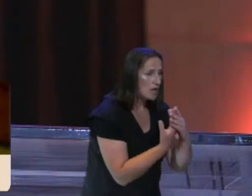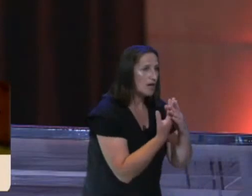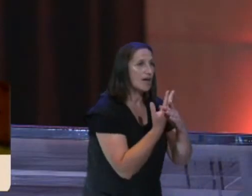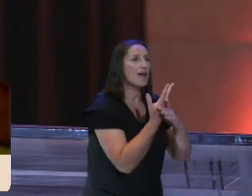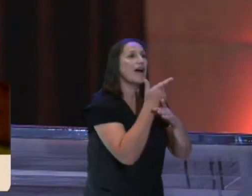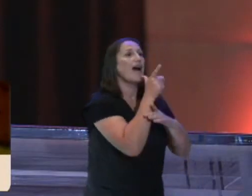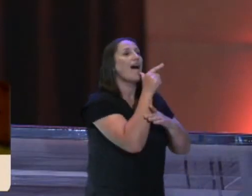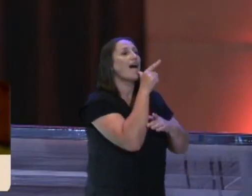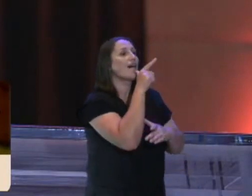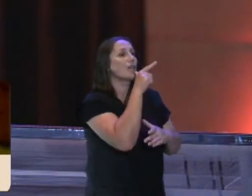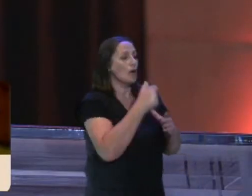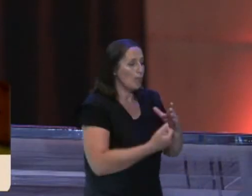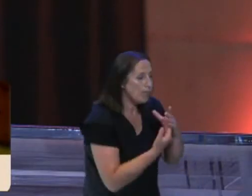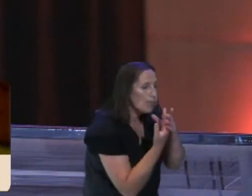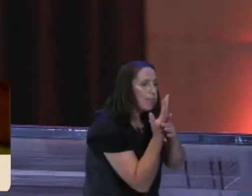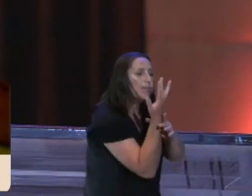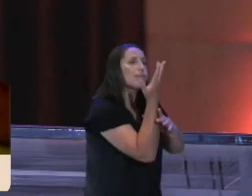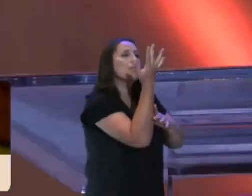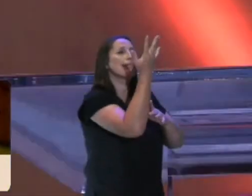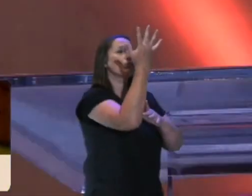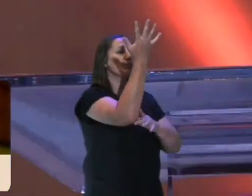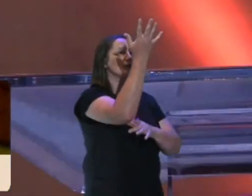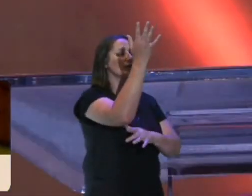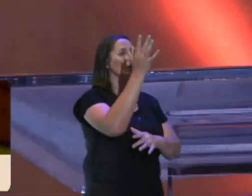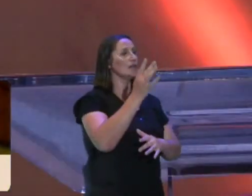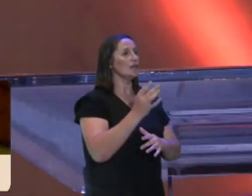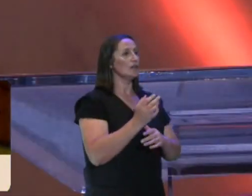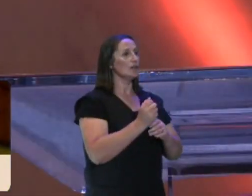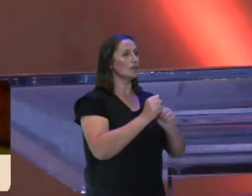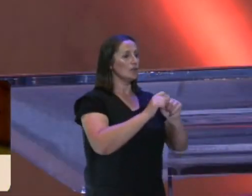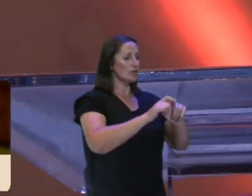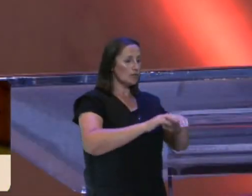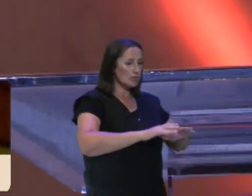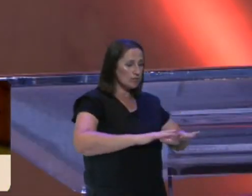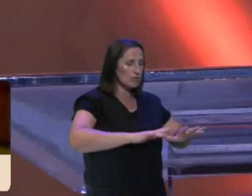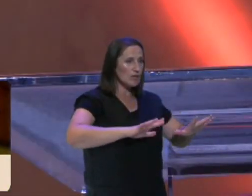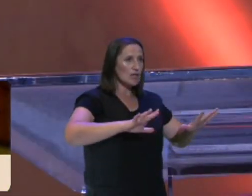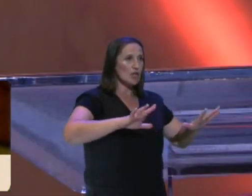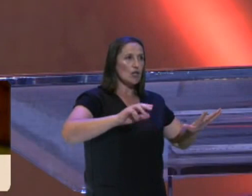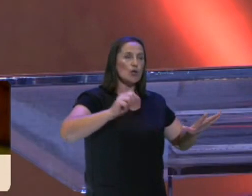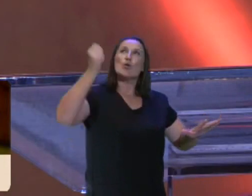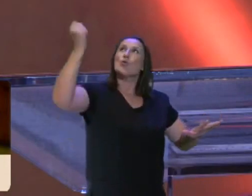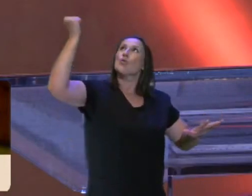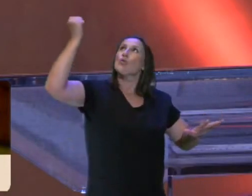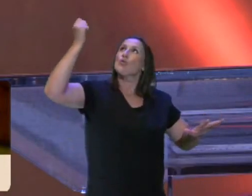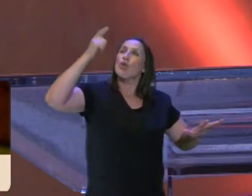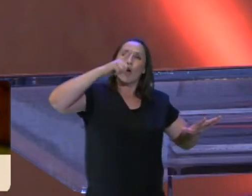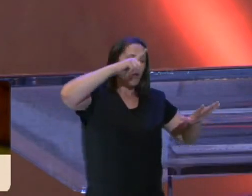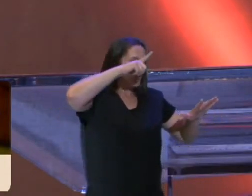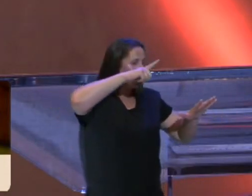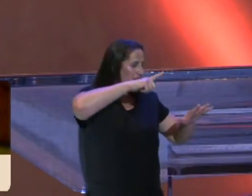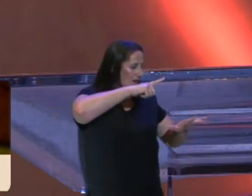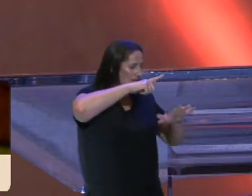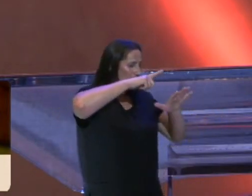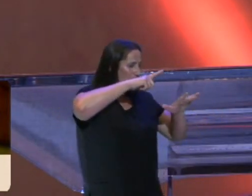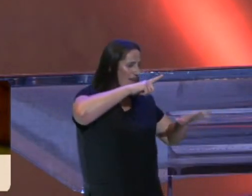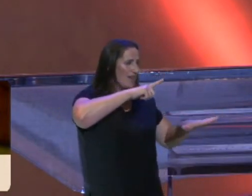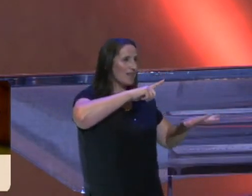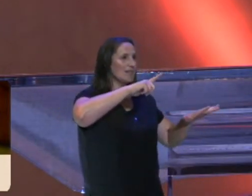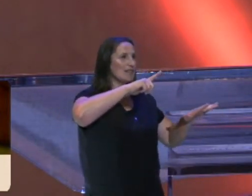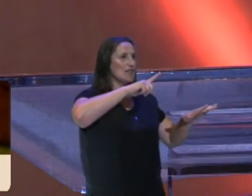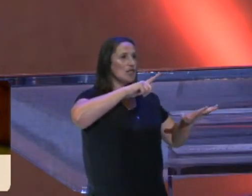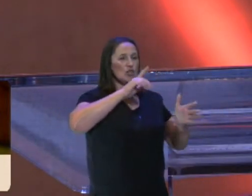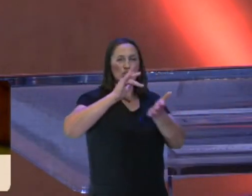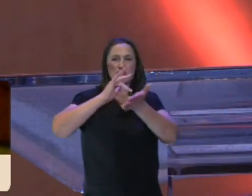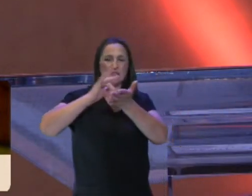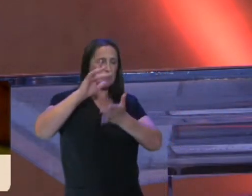lugar, e quando sai o sol bate naquela água, e as pessoas, os inimigos de longe